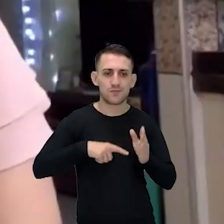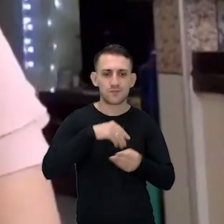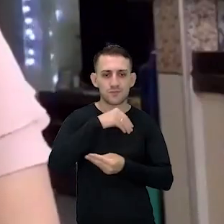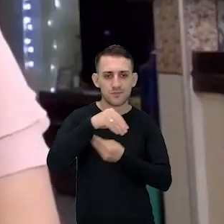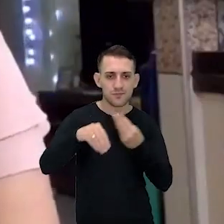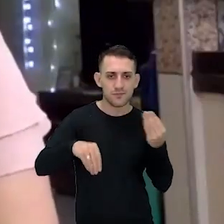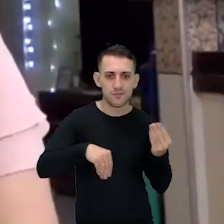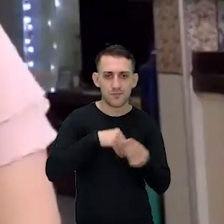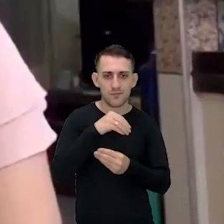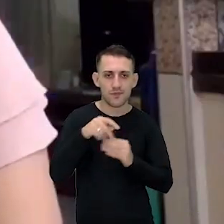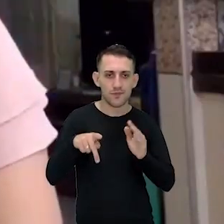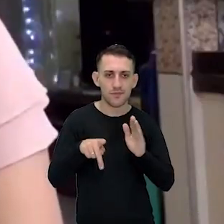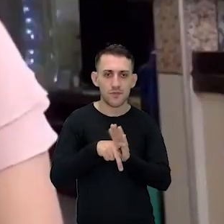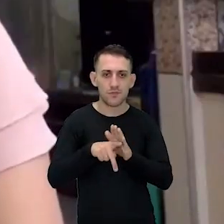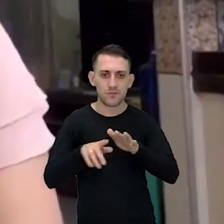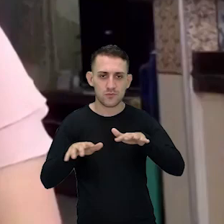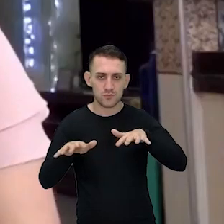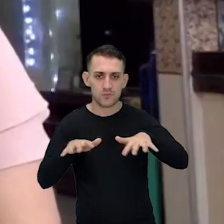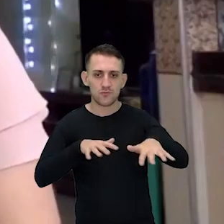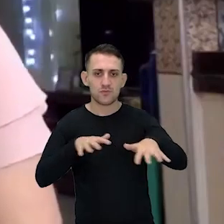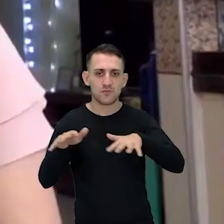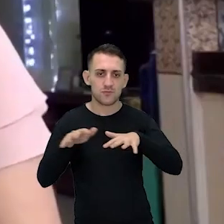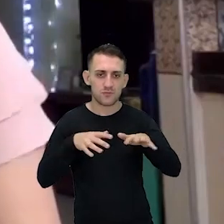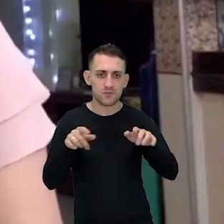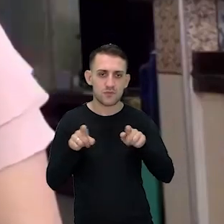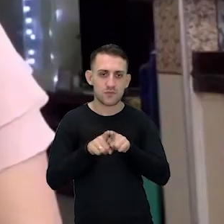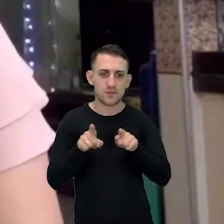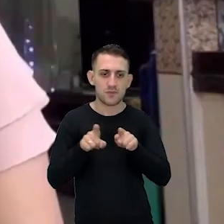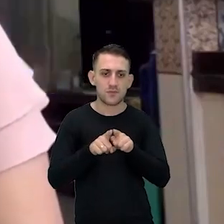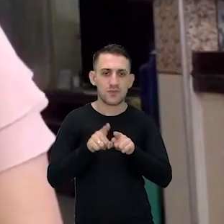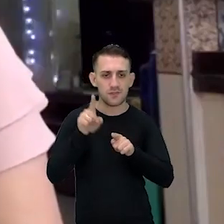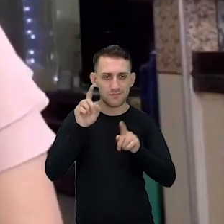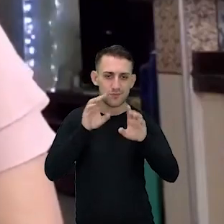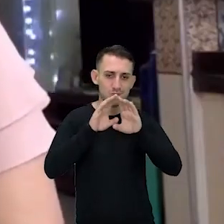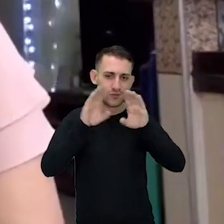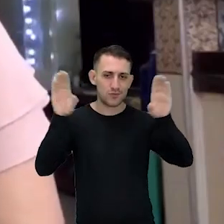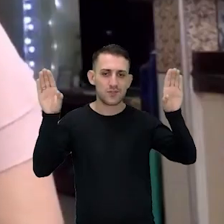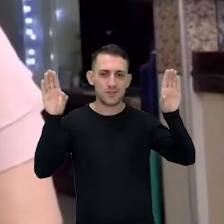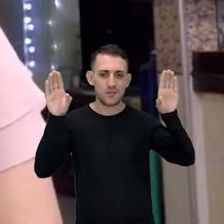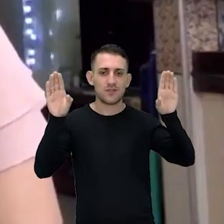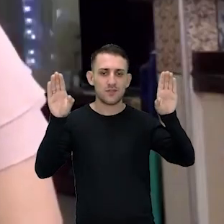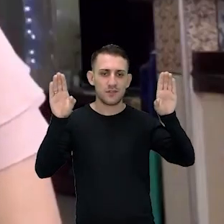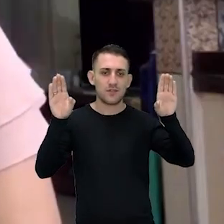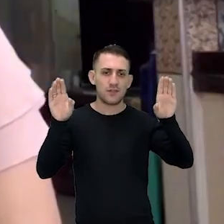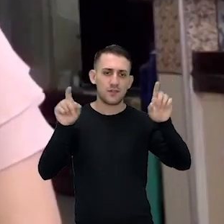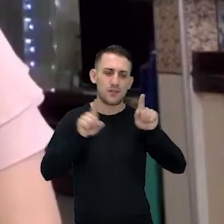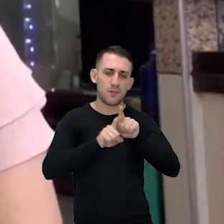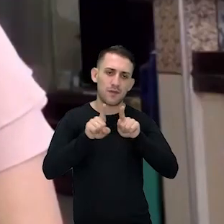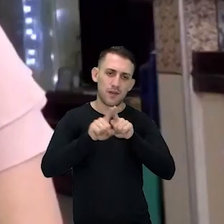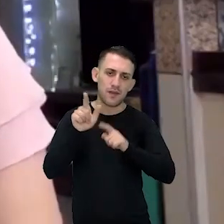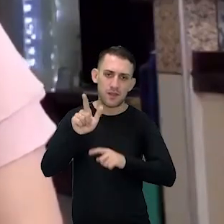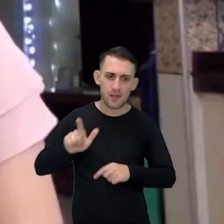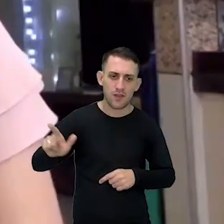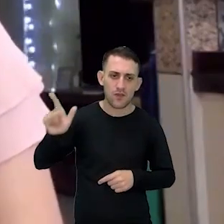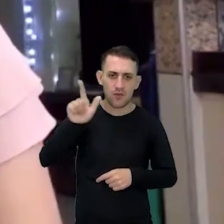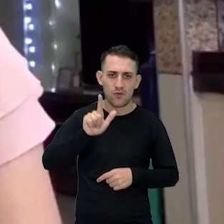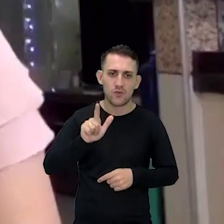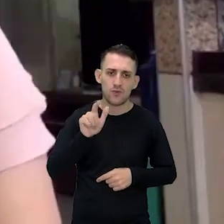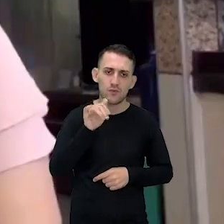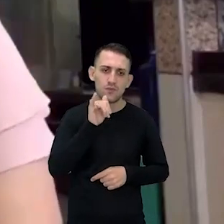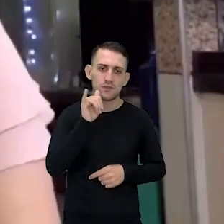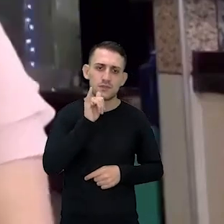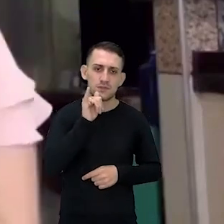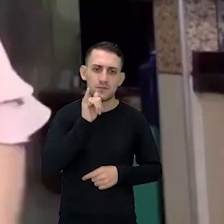cósmica dos movimentos no céu, tá? E é lógico que